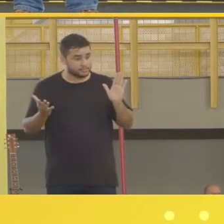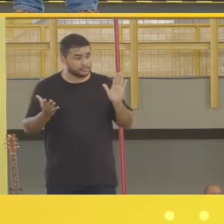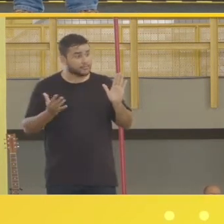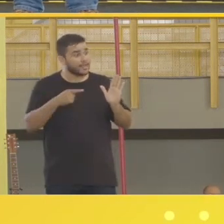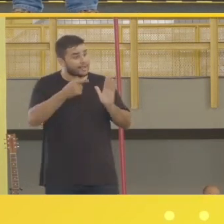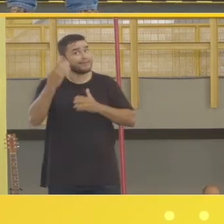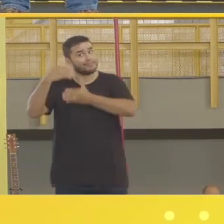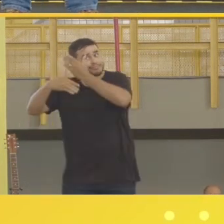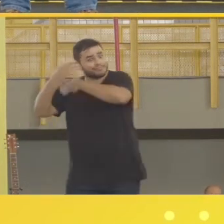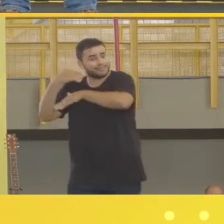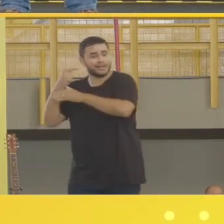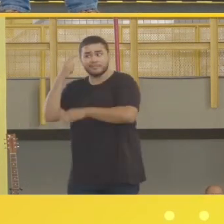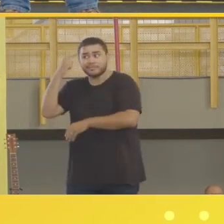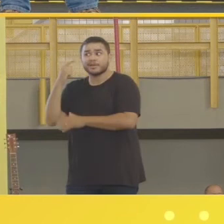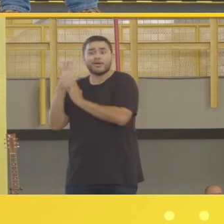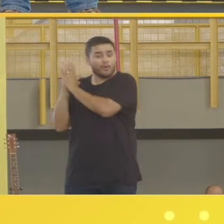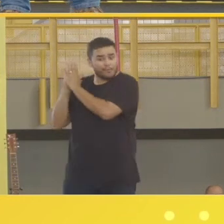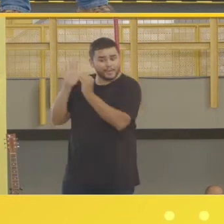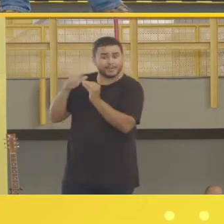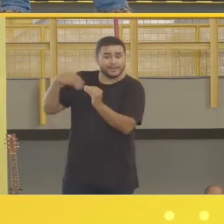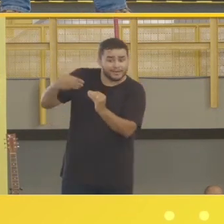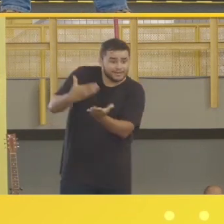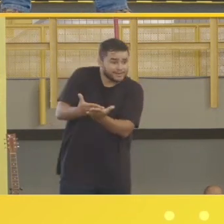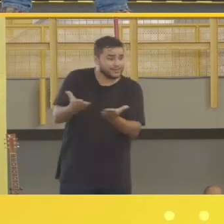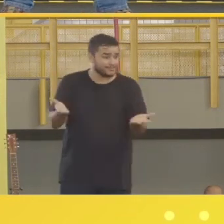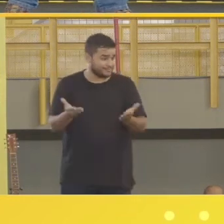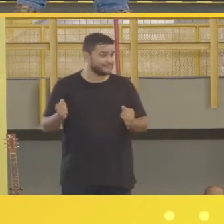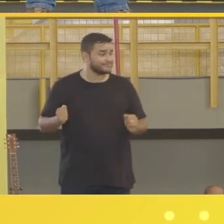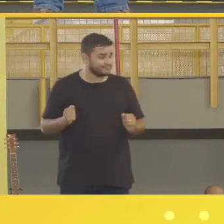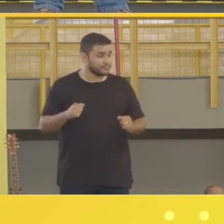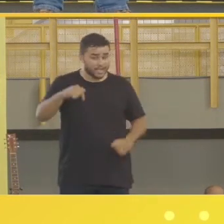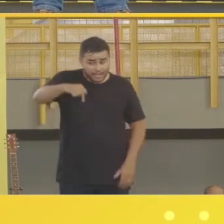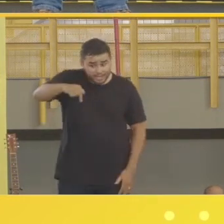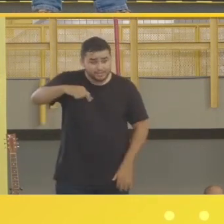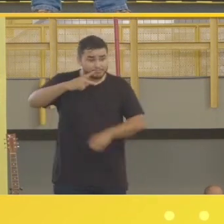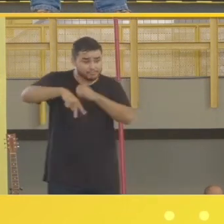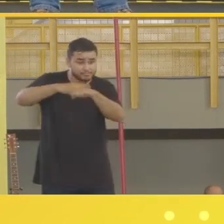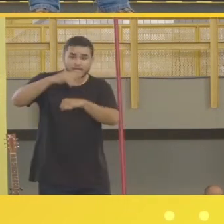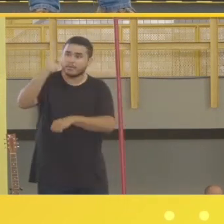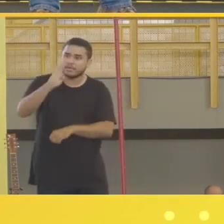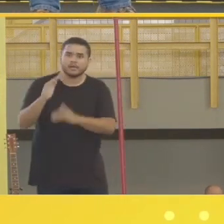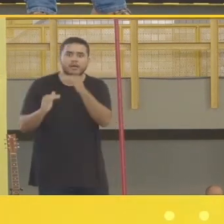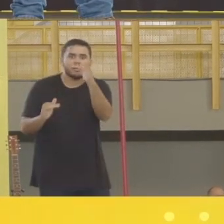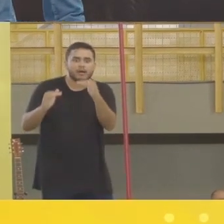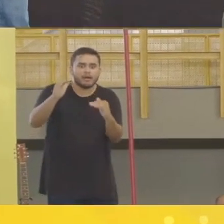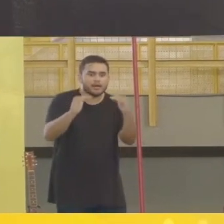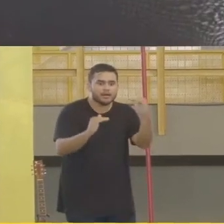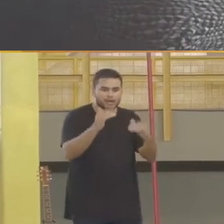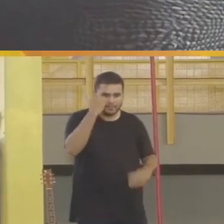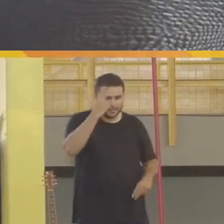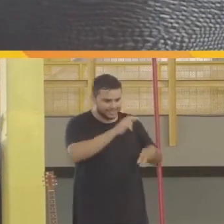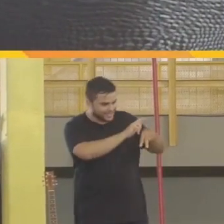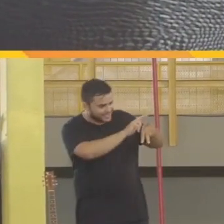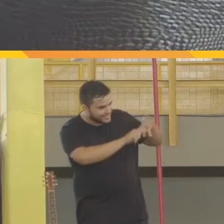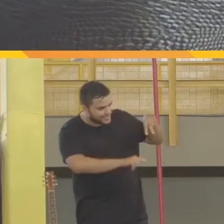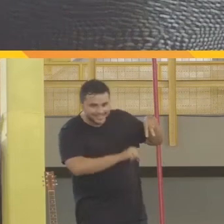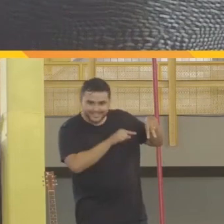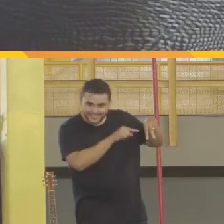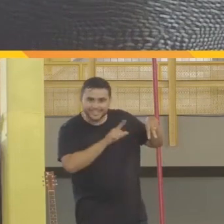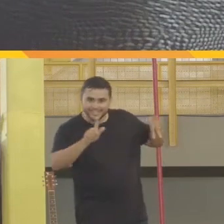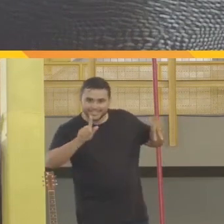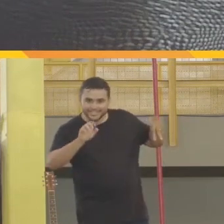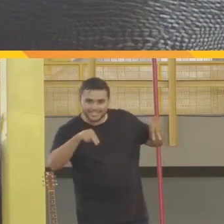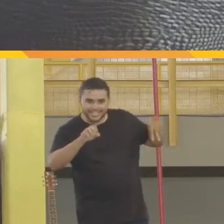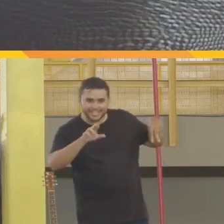brasileira. O Brasil é um dos países com maior desigualdade de gênero do mundo. Sabe a quem